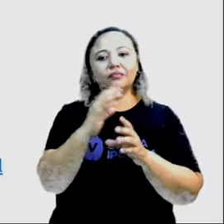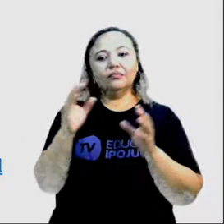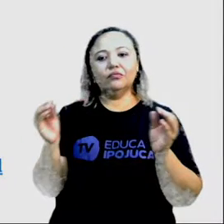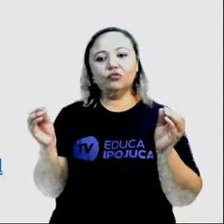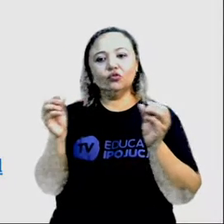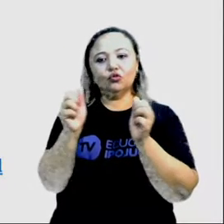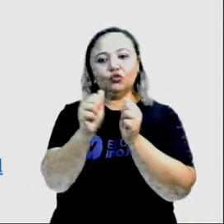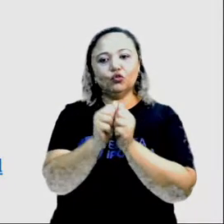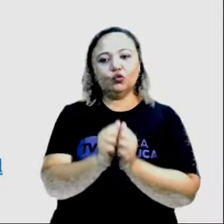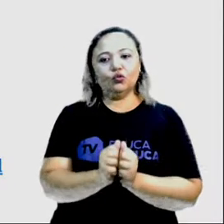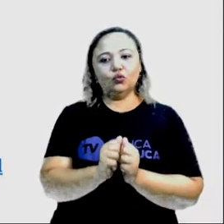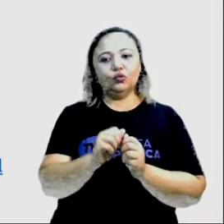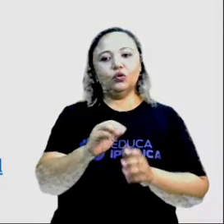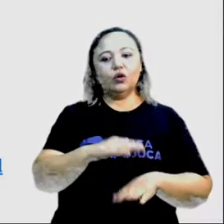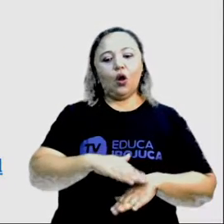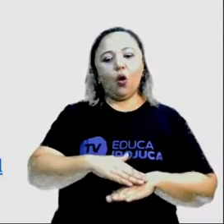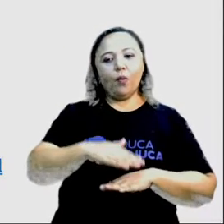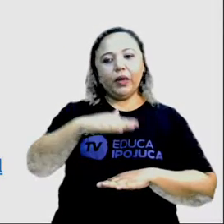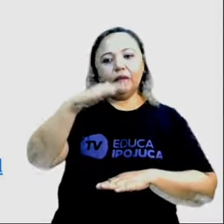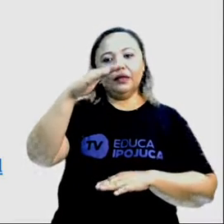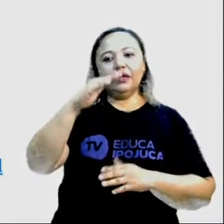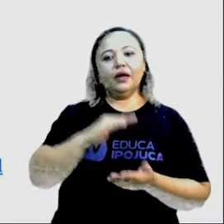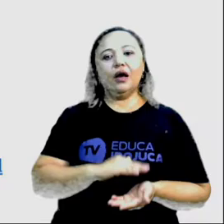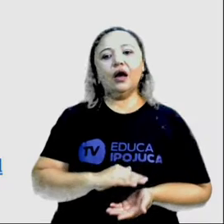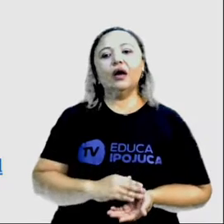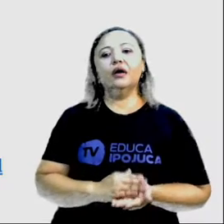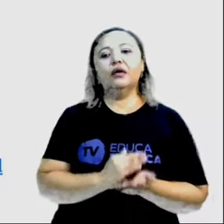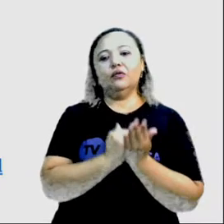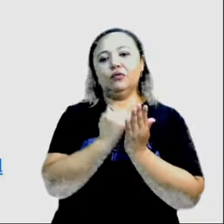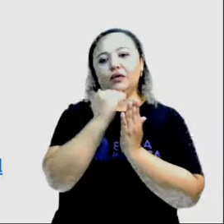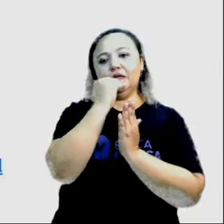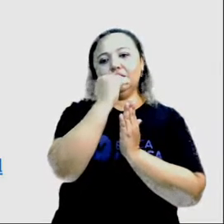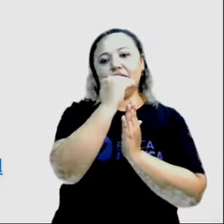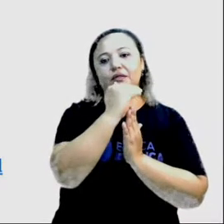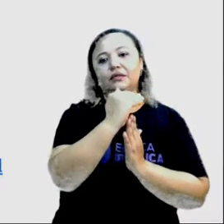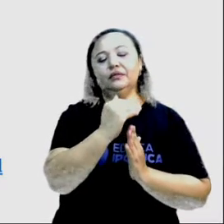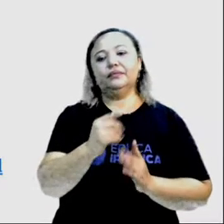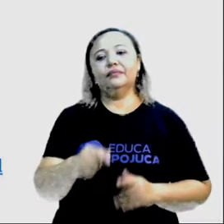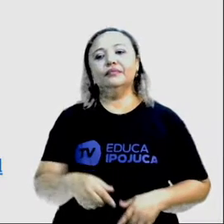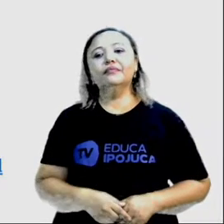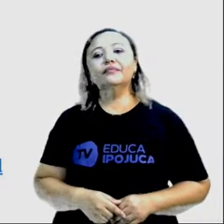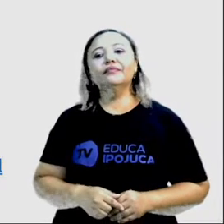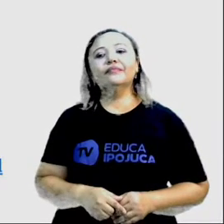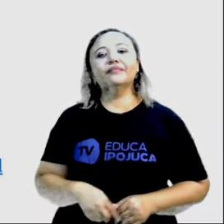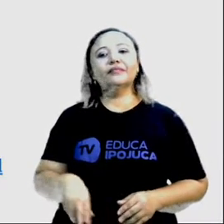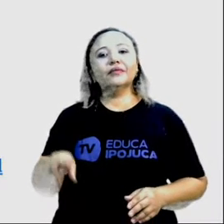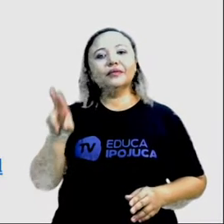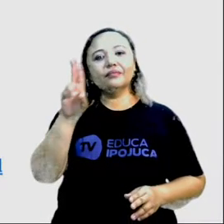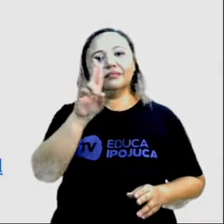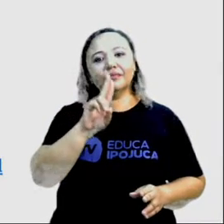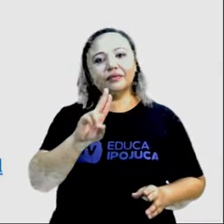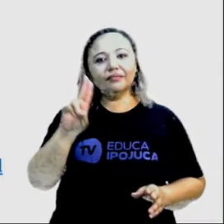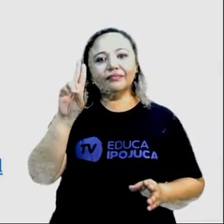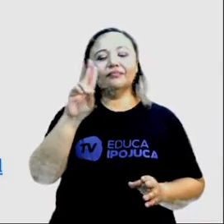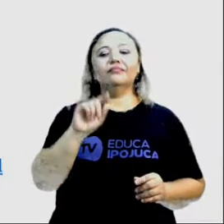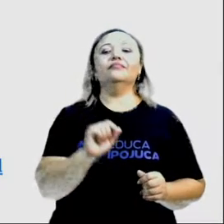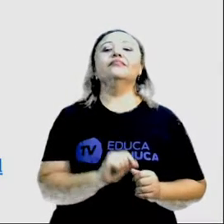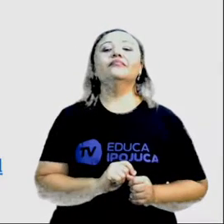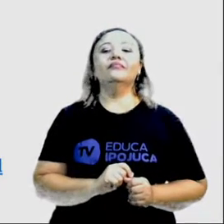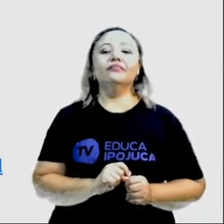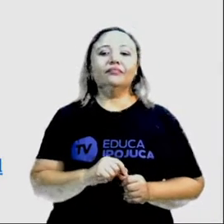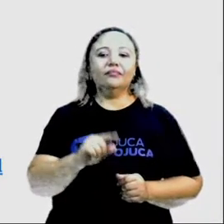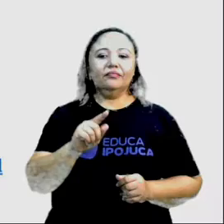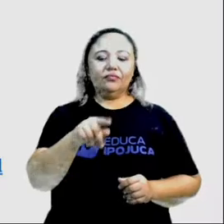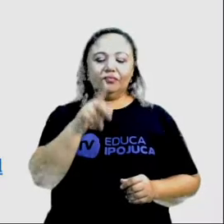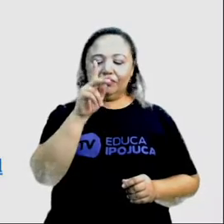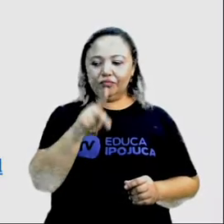juntar, aumentar e acrescentar. Esses são os termos que geralmente os